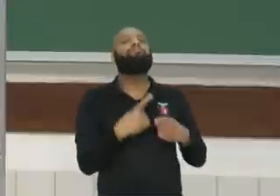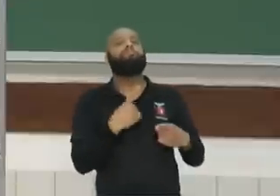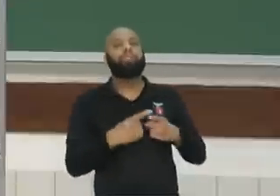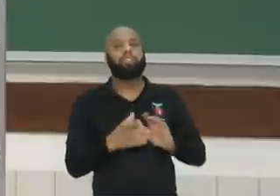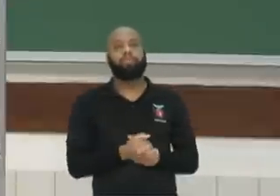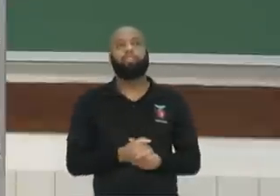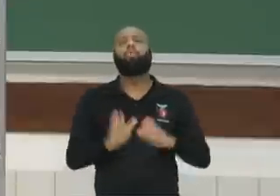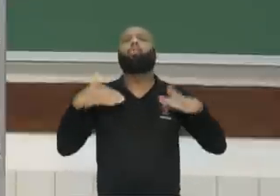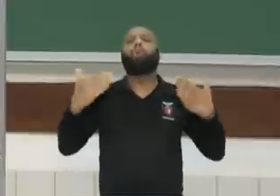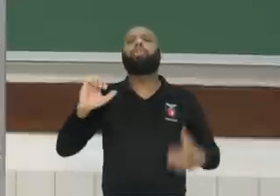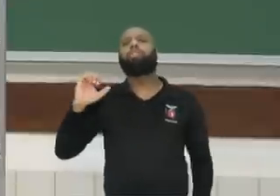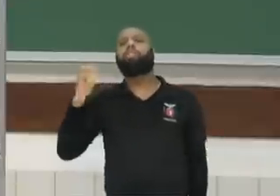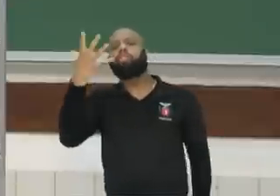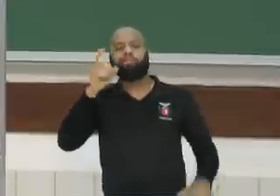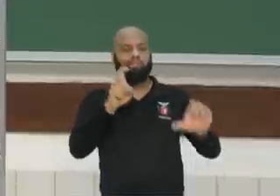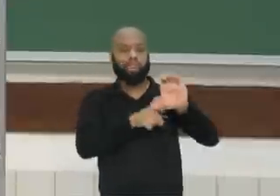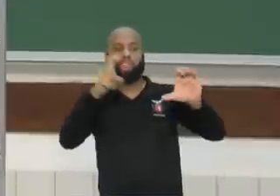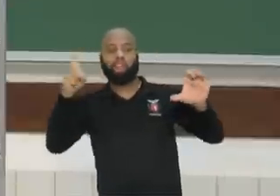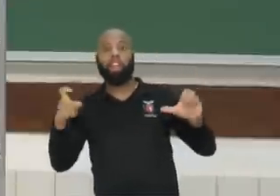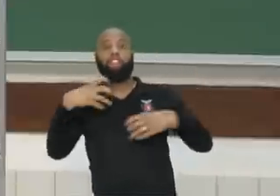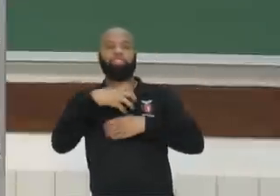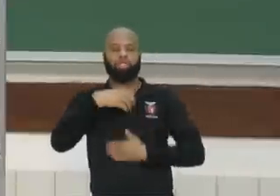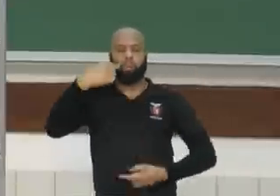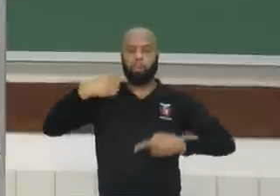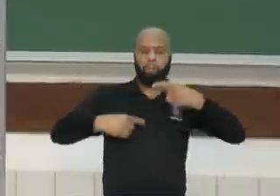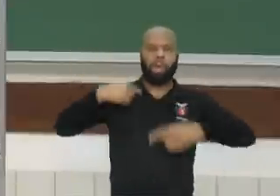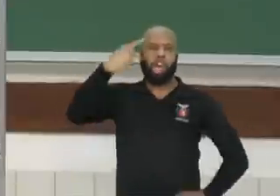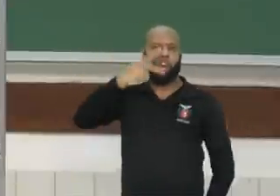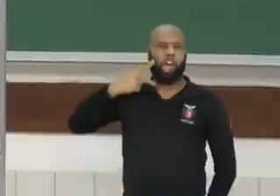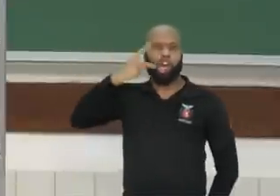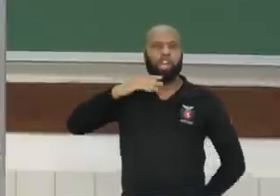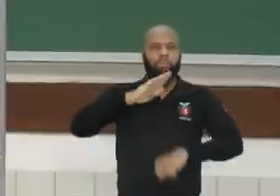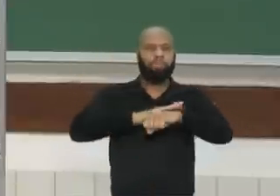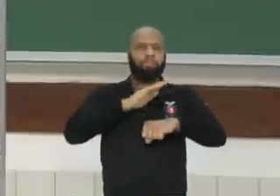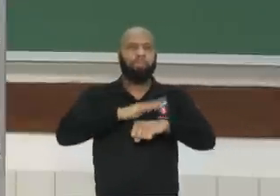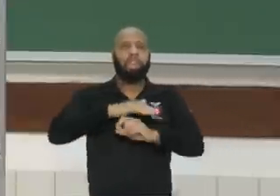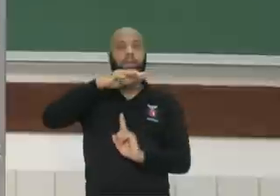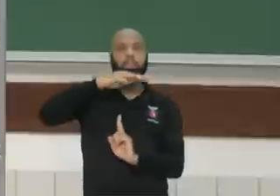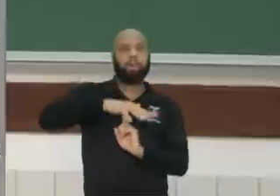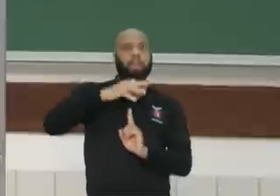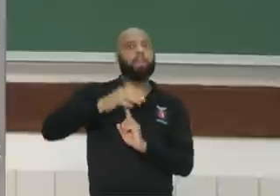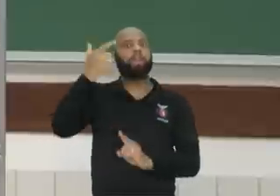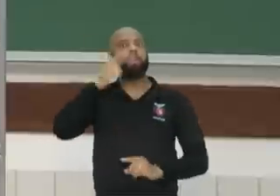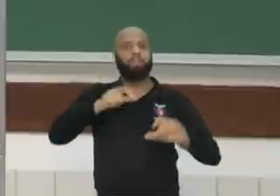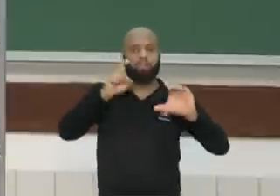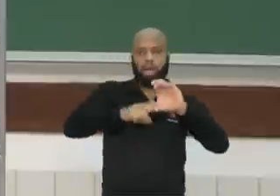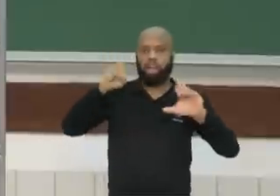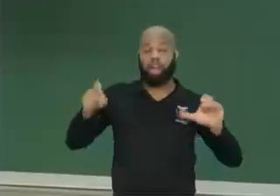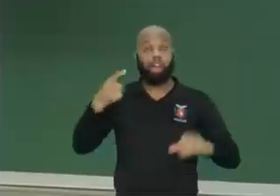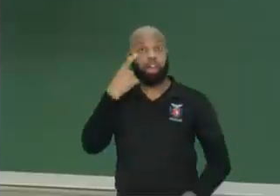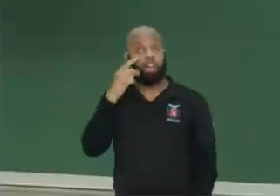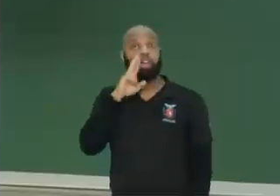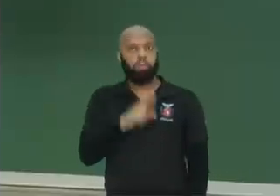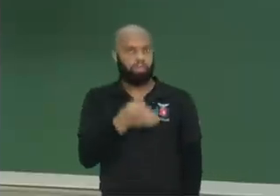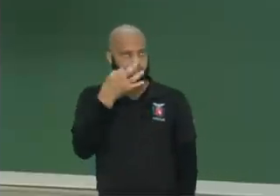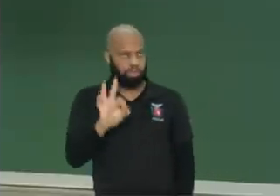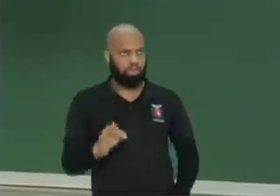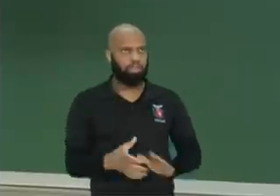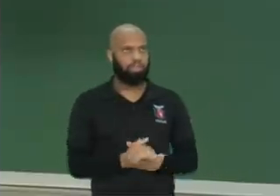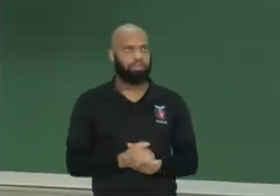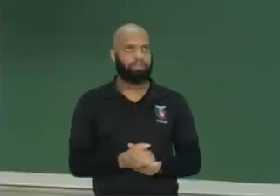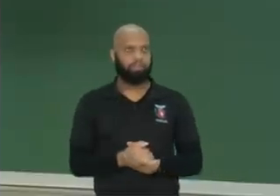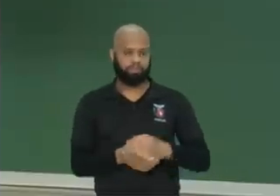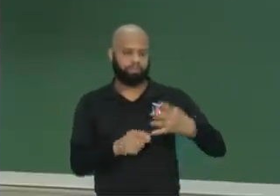contas, quando que foi a emancipação política do Paraná? Quando que o Paraná se tornou uma província? Vamos conferir a alternativa correta? Tá